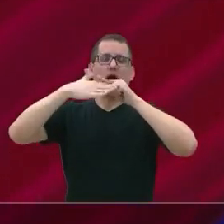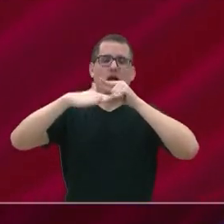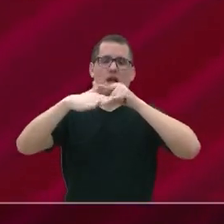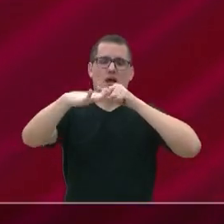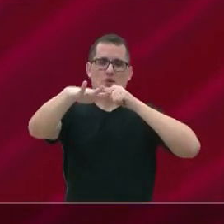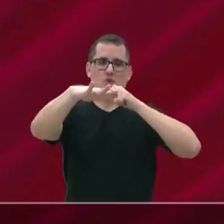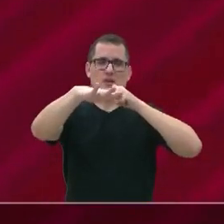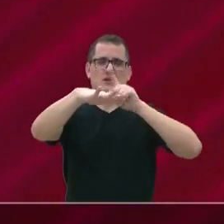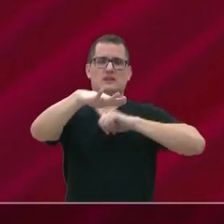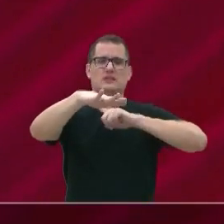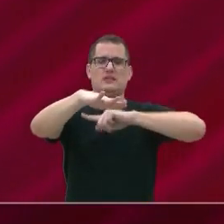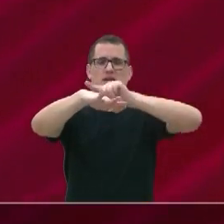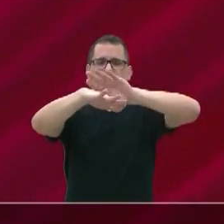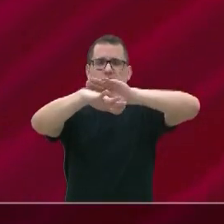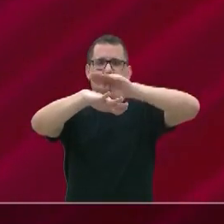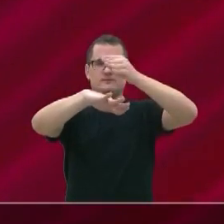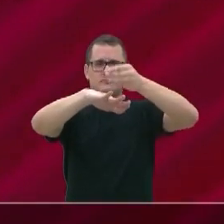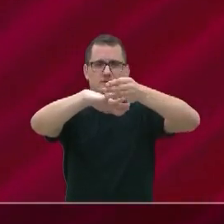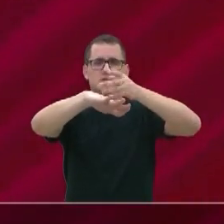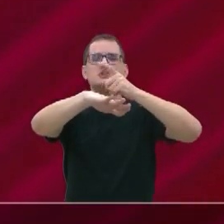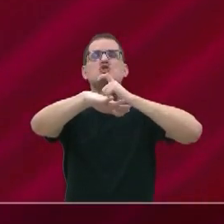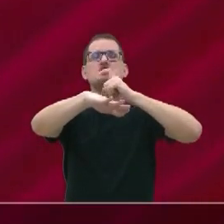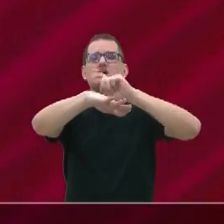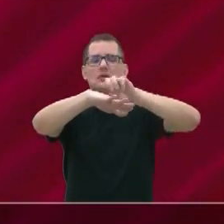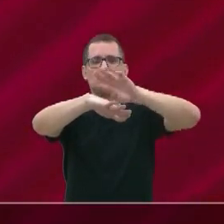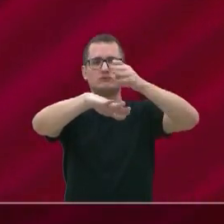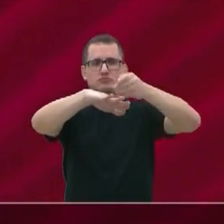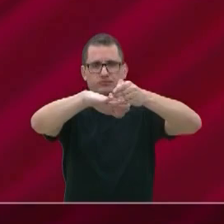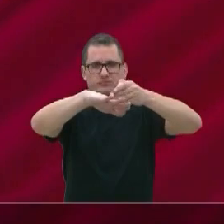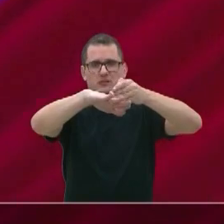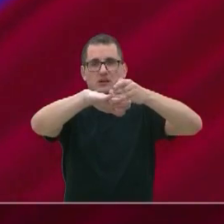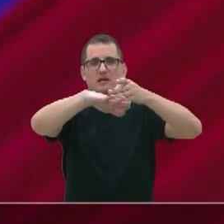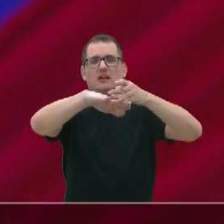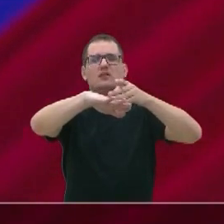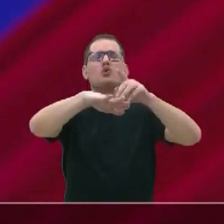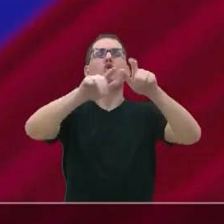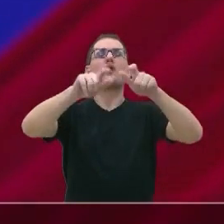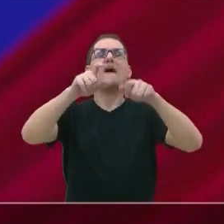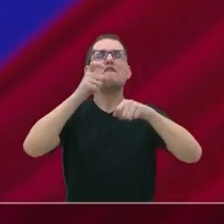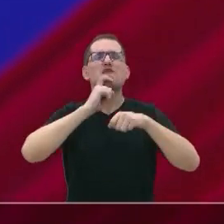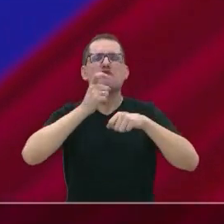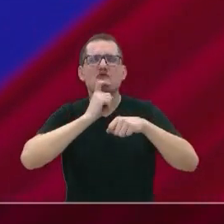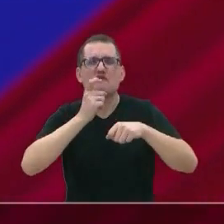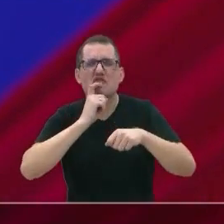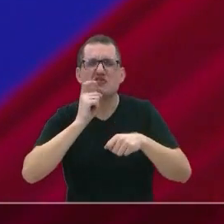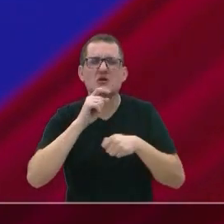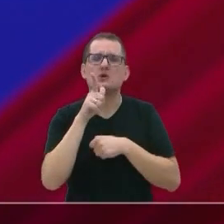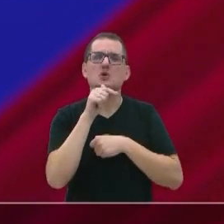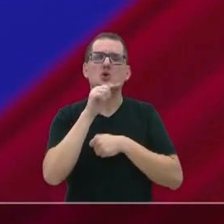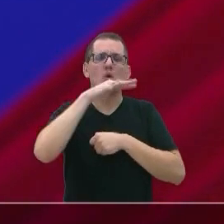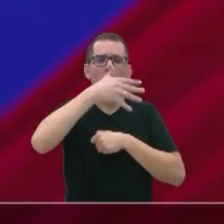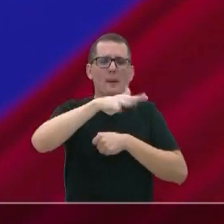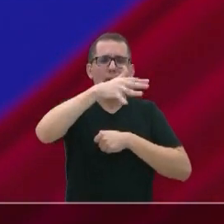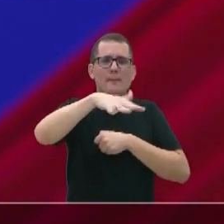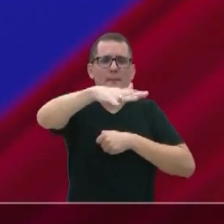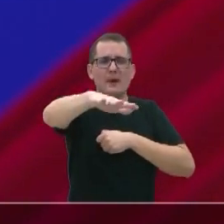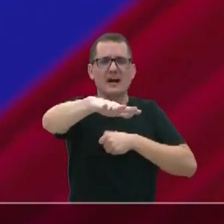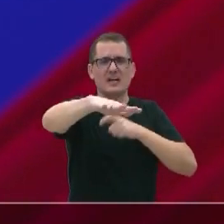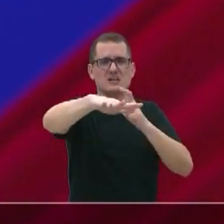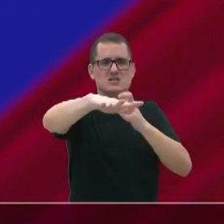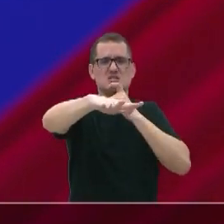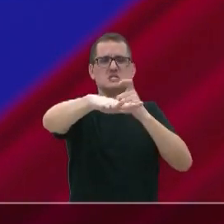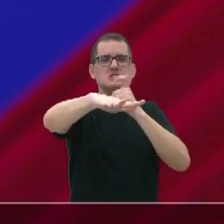mar, nas regiões frias, congelantes do mar. Por quê?